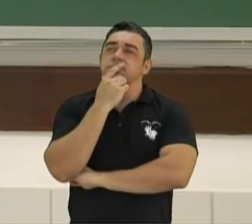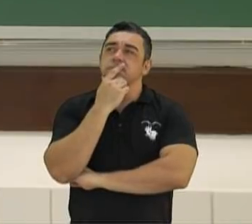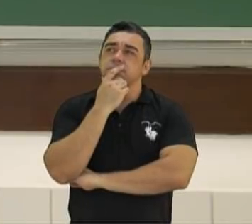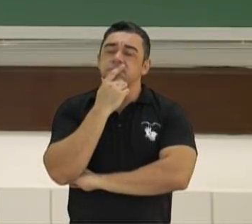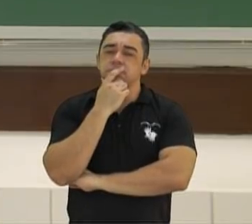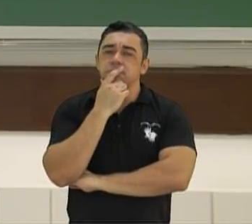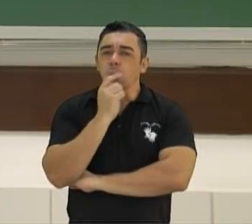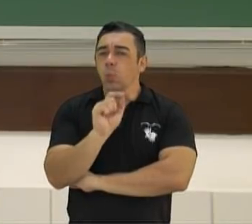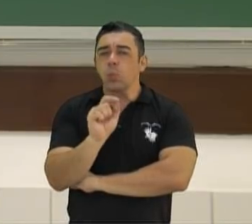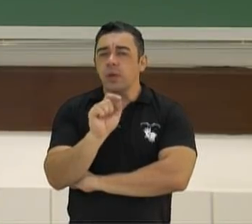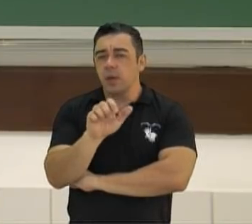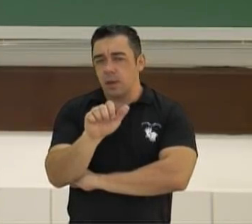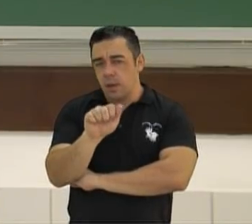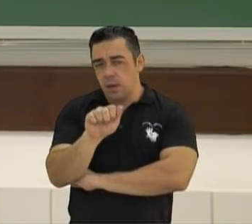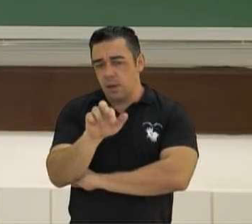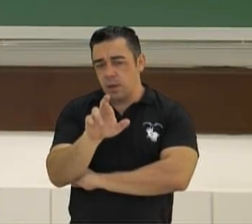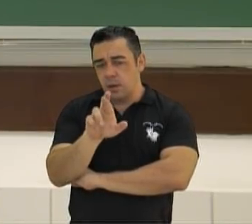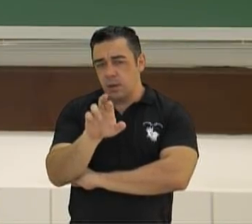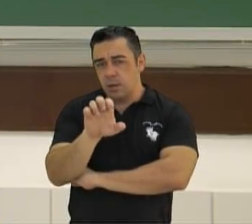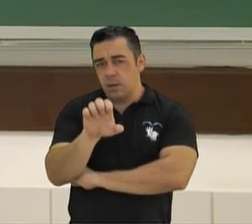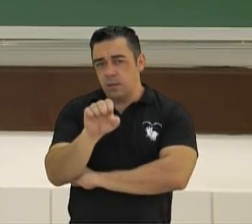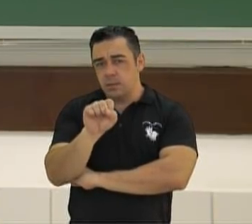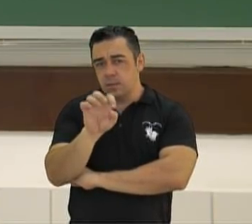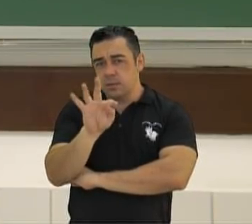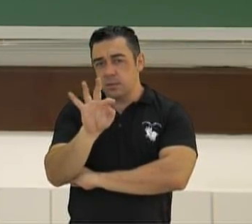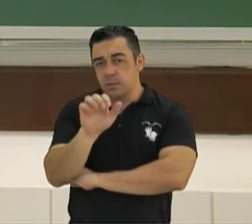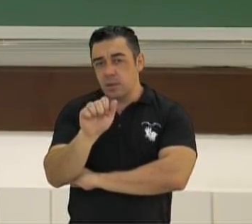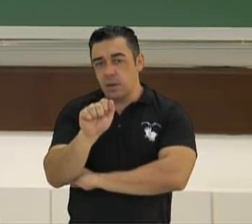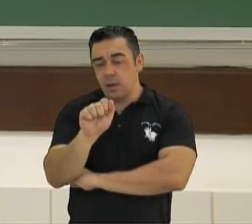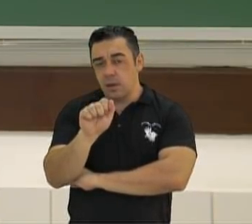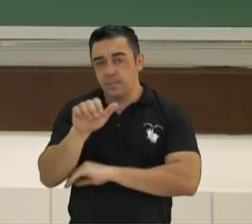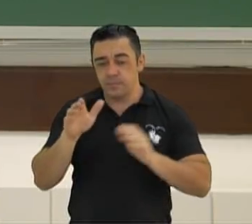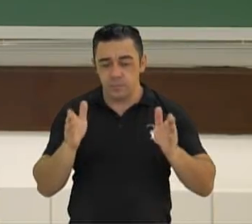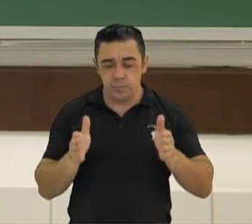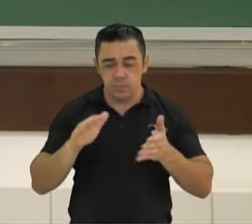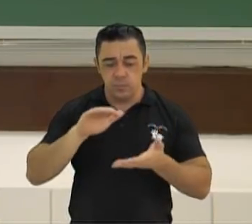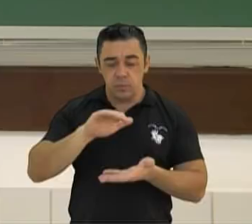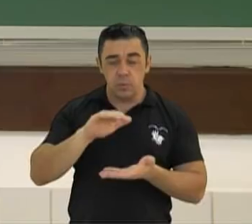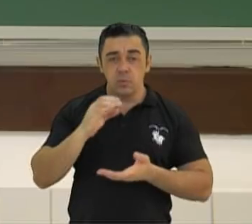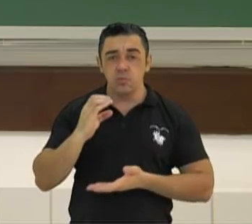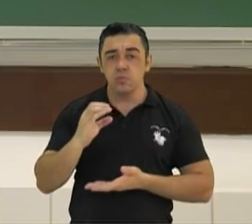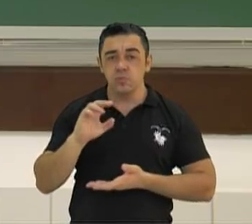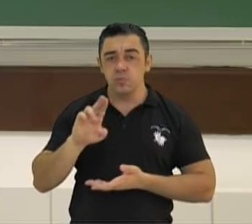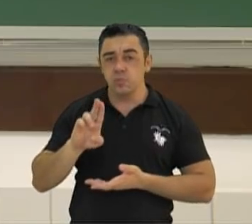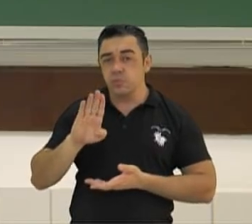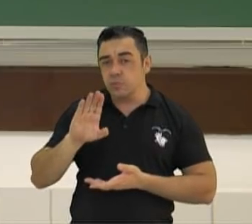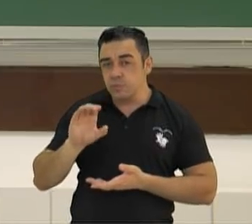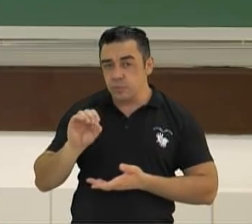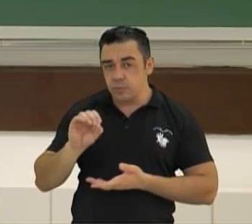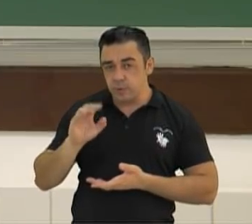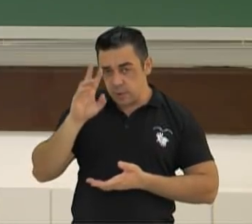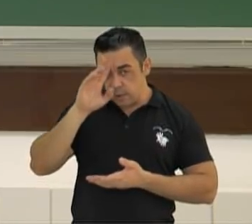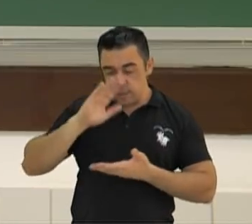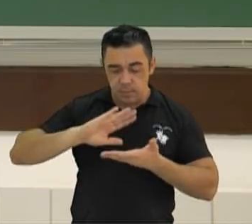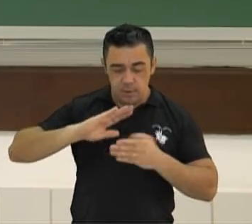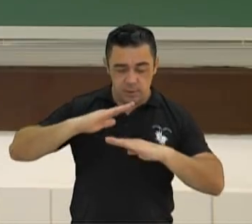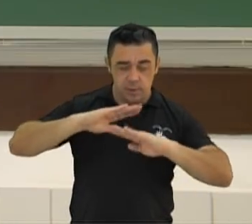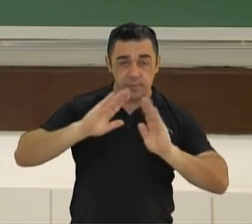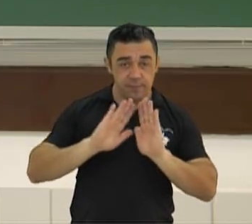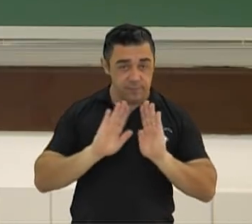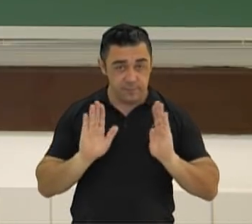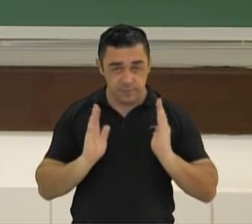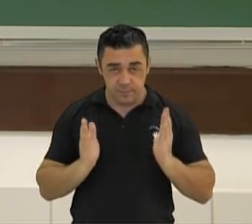O que é a aresta do cubo? Lembram? Nós estudamos face, vértice